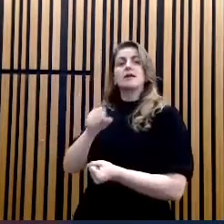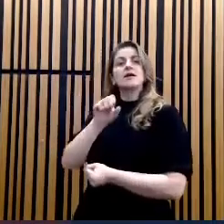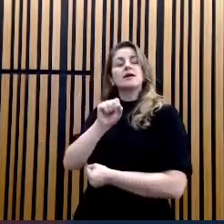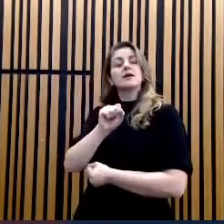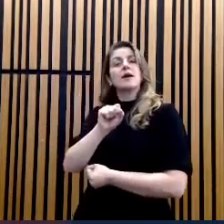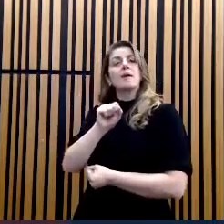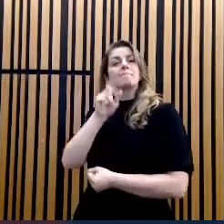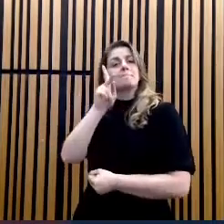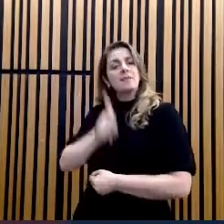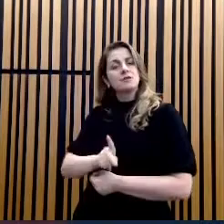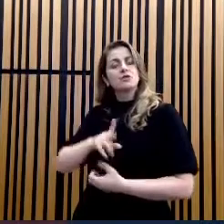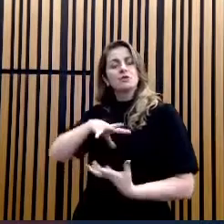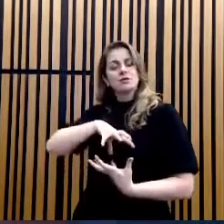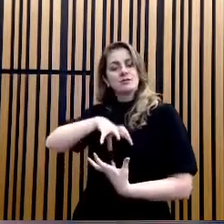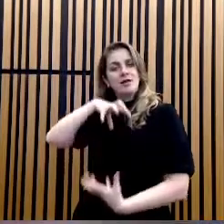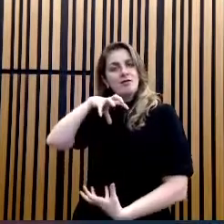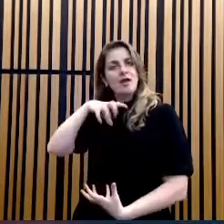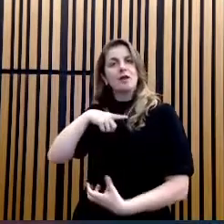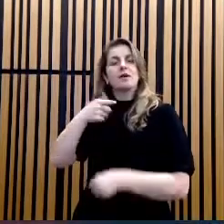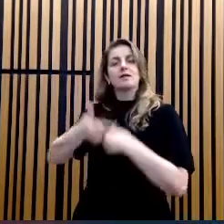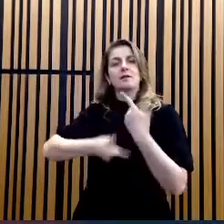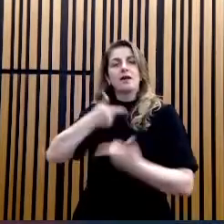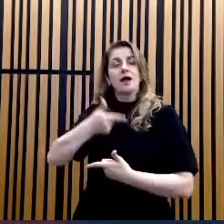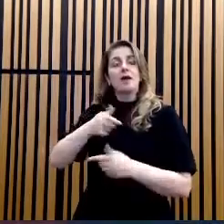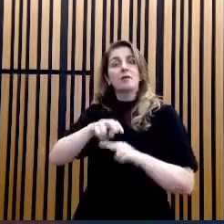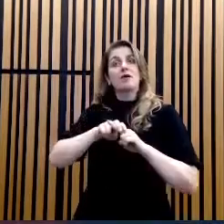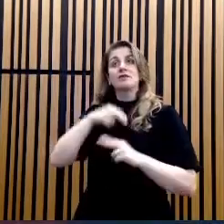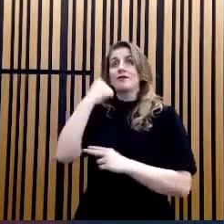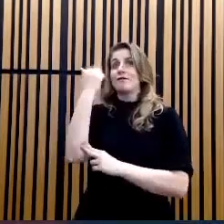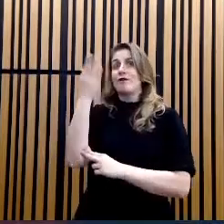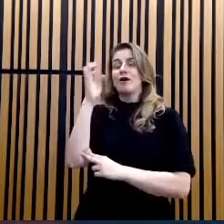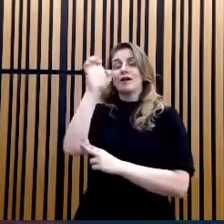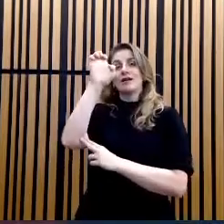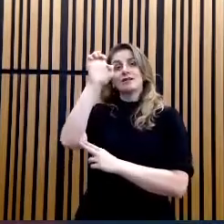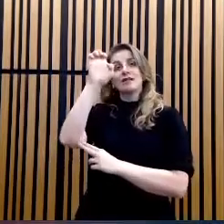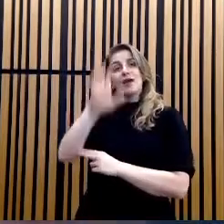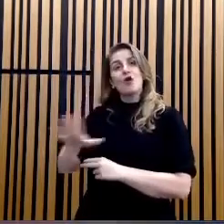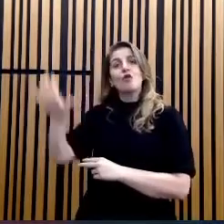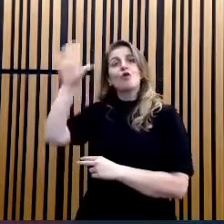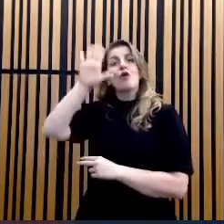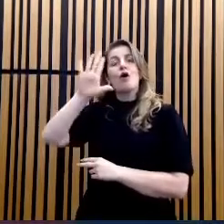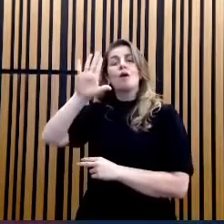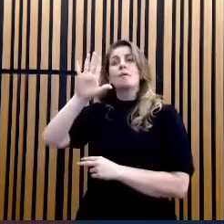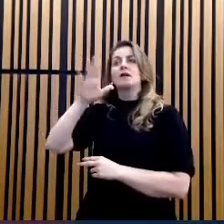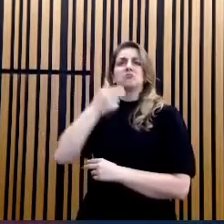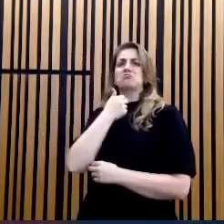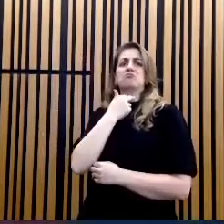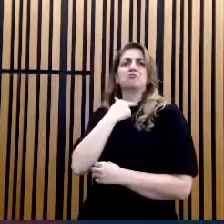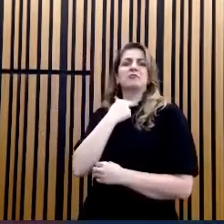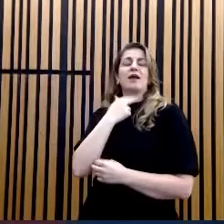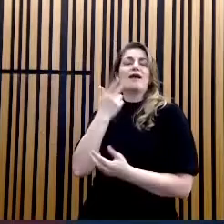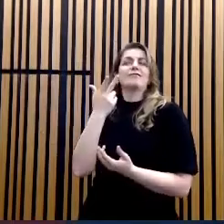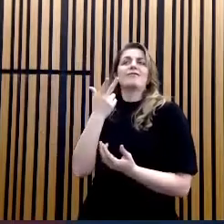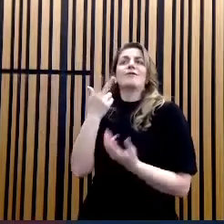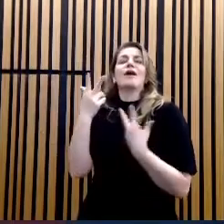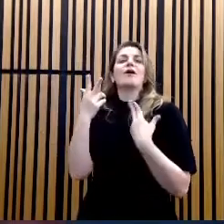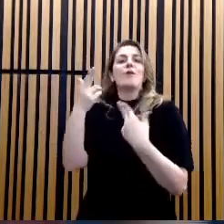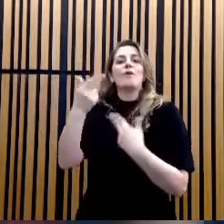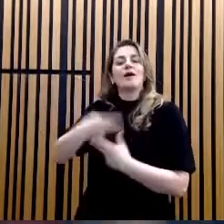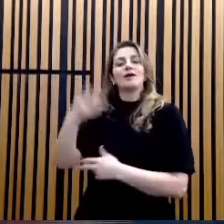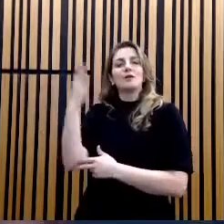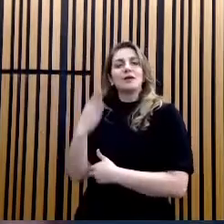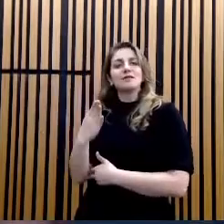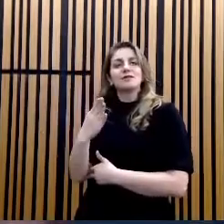isso vai ter que mudar. Na Europa, isso não existe. Um profissional de 50, 60 anos tem